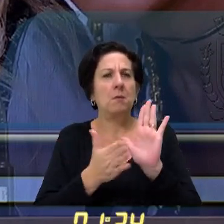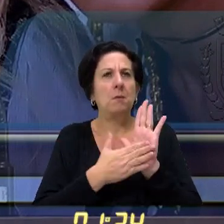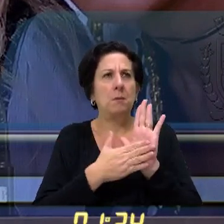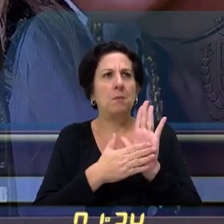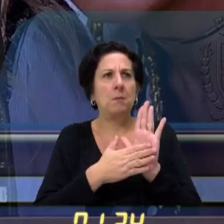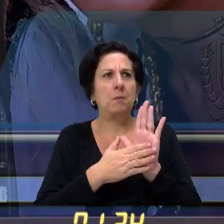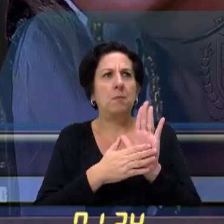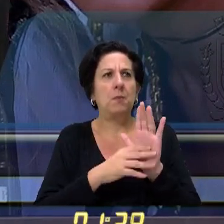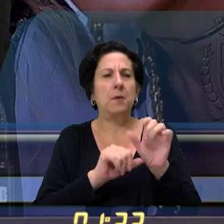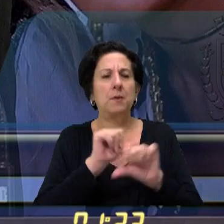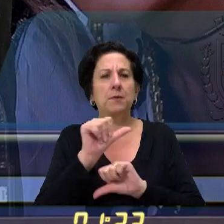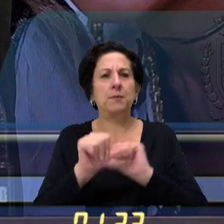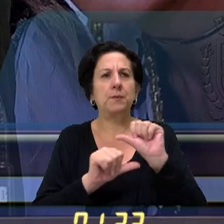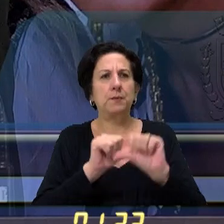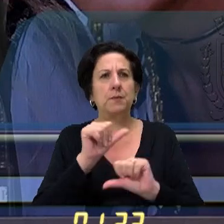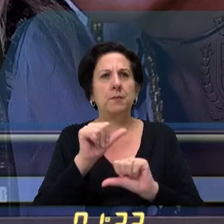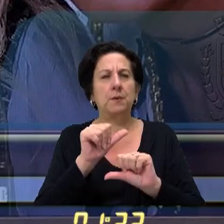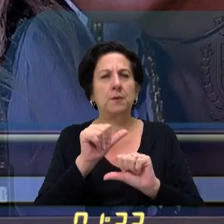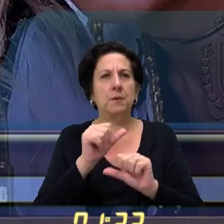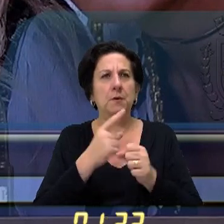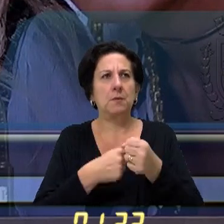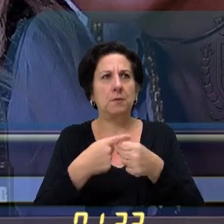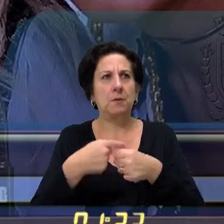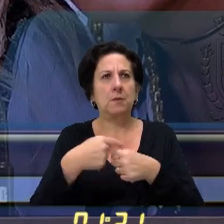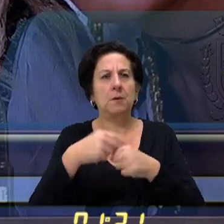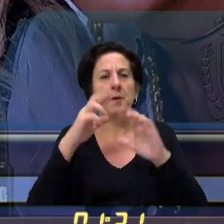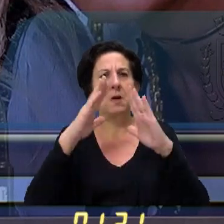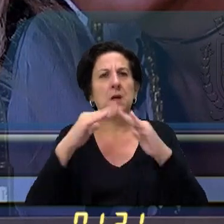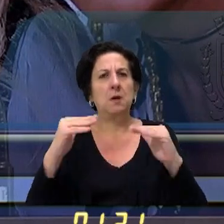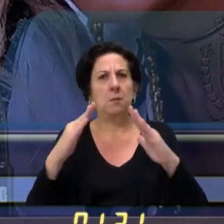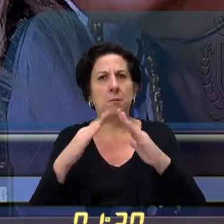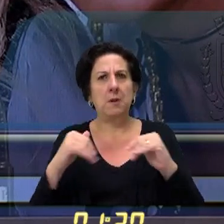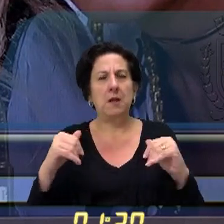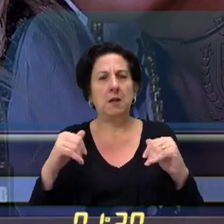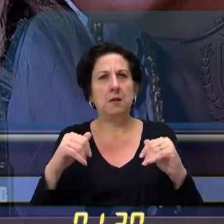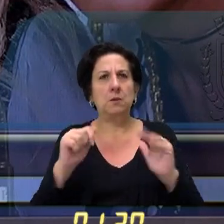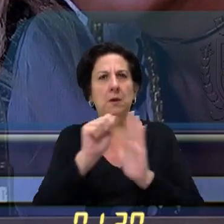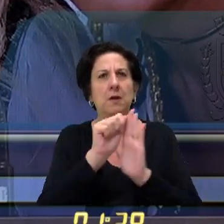a permuta de servidores com o município de Rio Pardo, no artigo